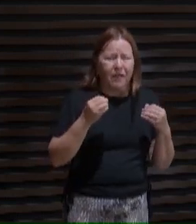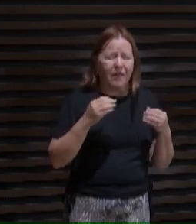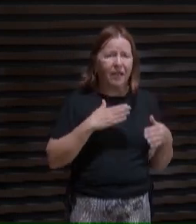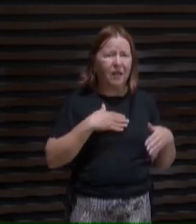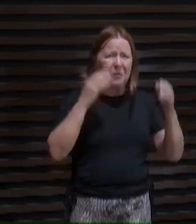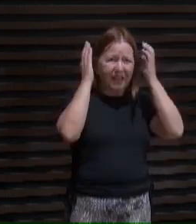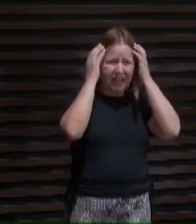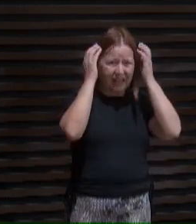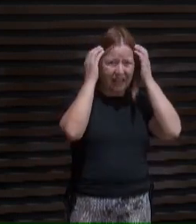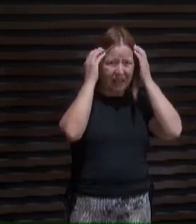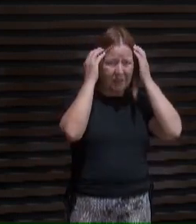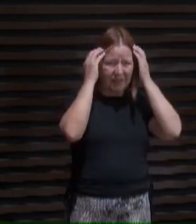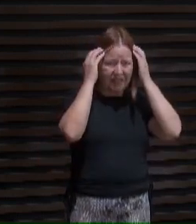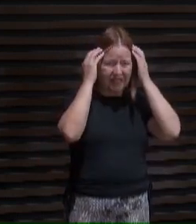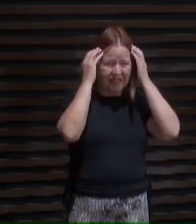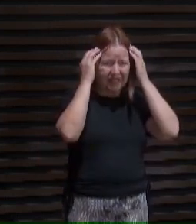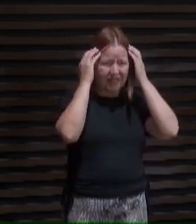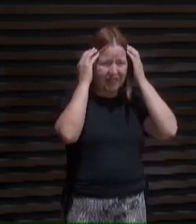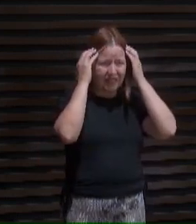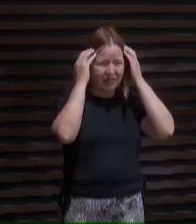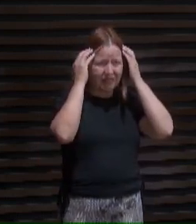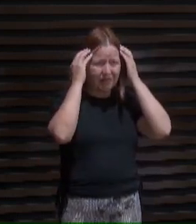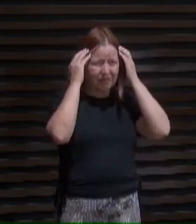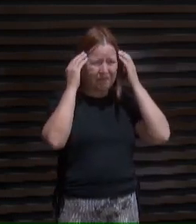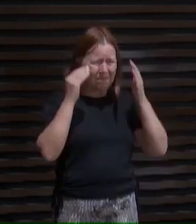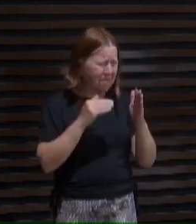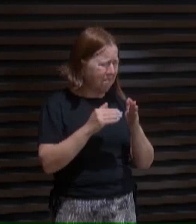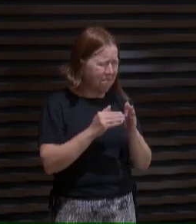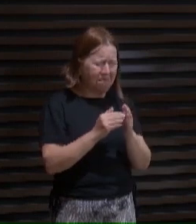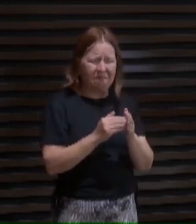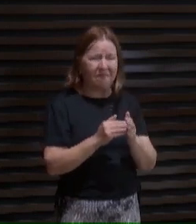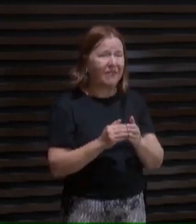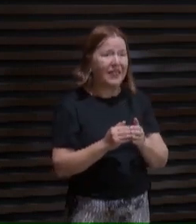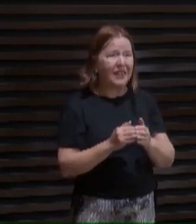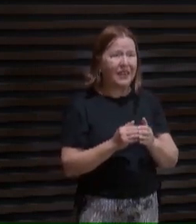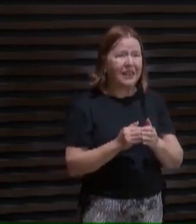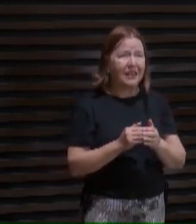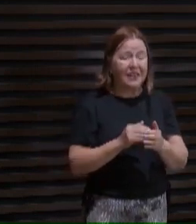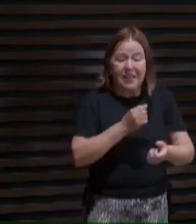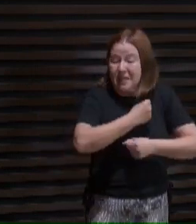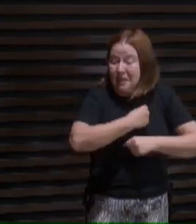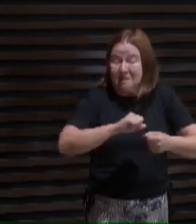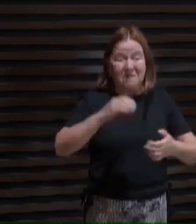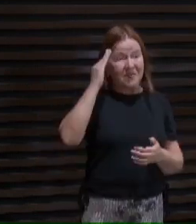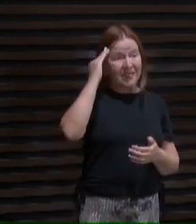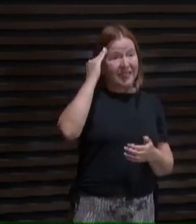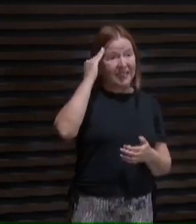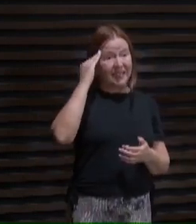é tão de fundo de quintal que eu não consigo entender o quanto é